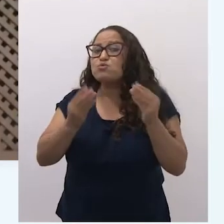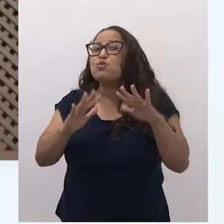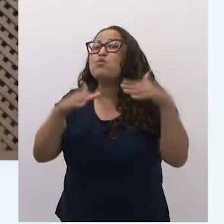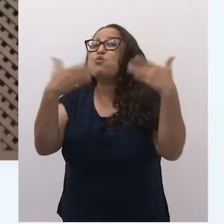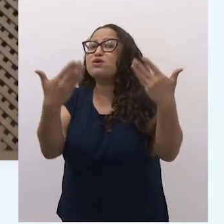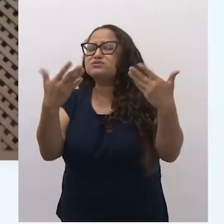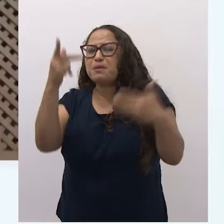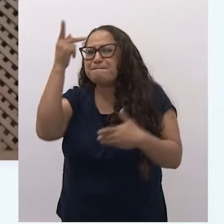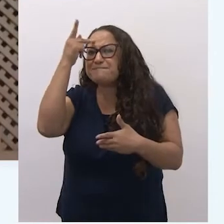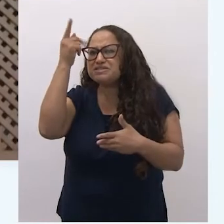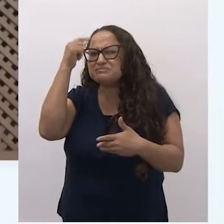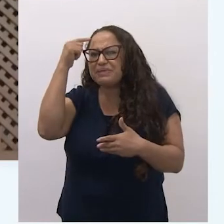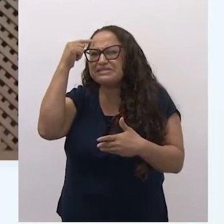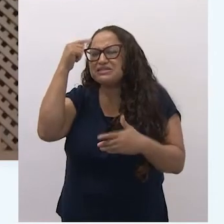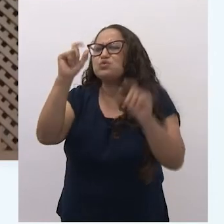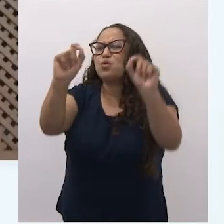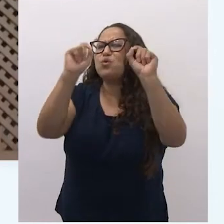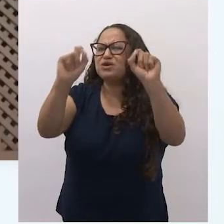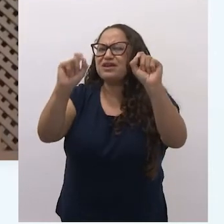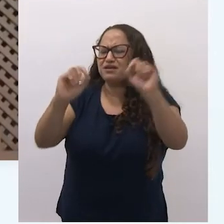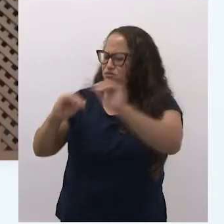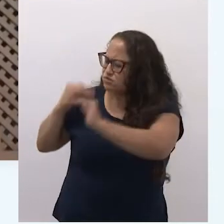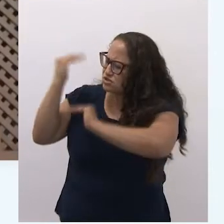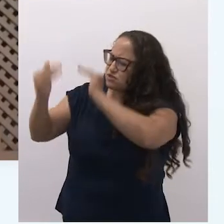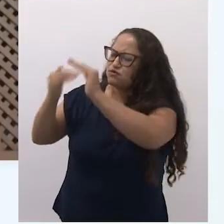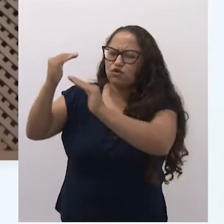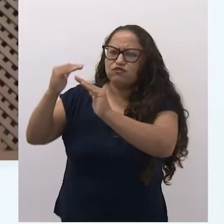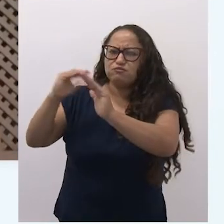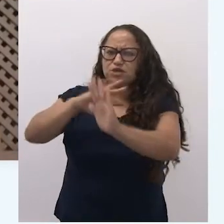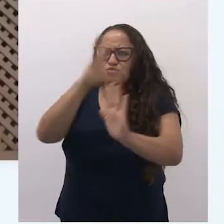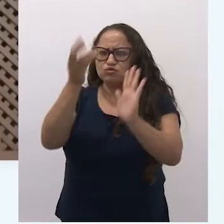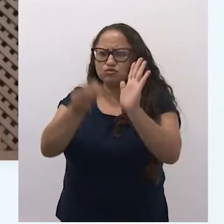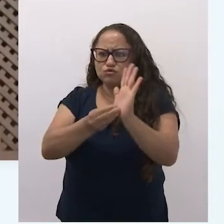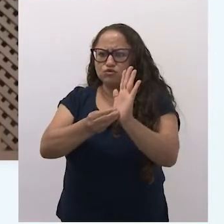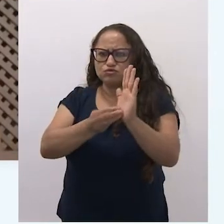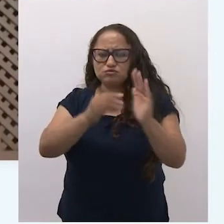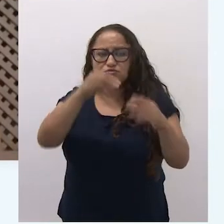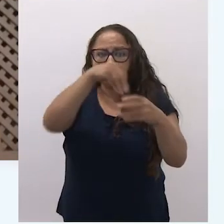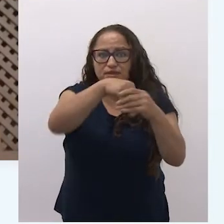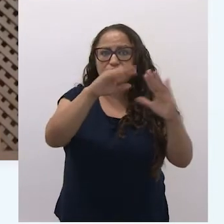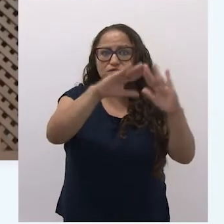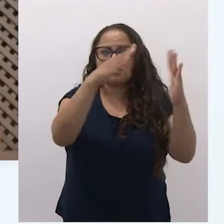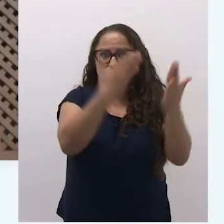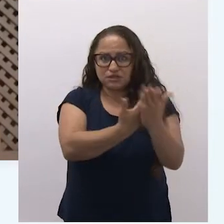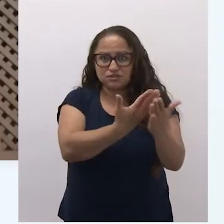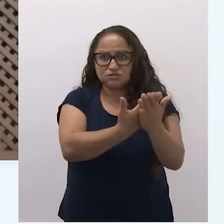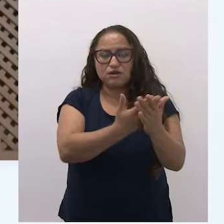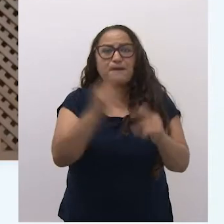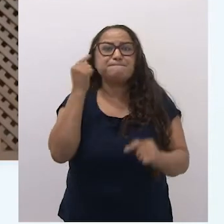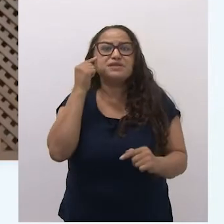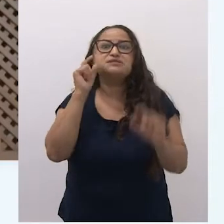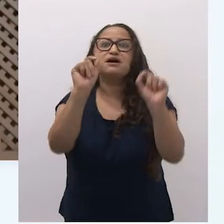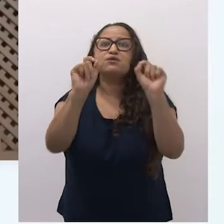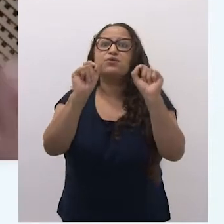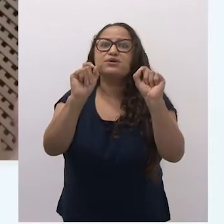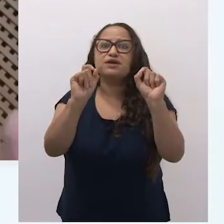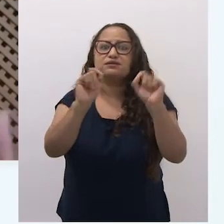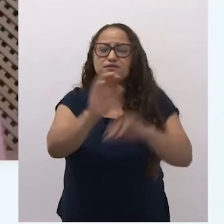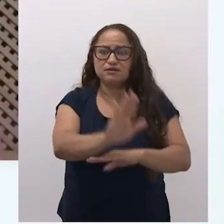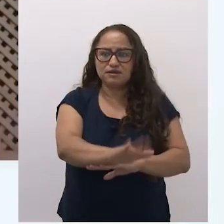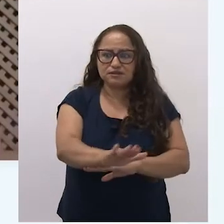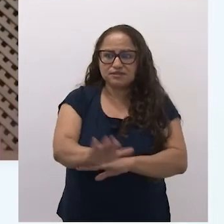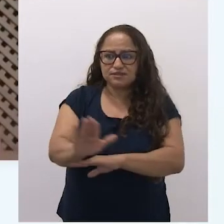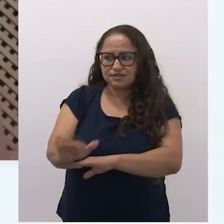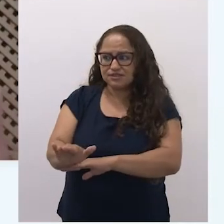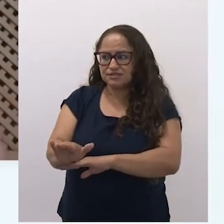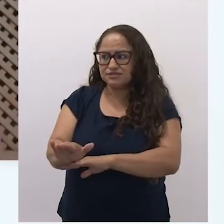pensamos num desenvolvimento integral dentro de uma escola, a gente vai pensar o quê? Que essa criança, eu não